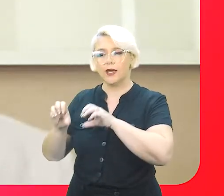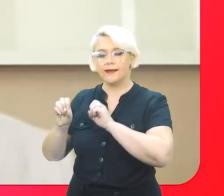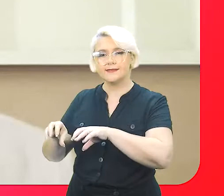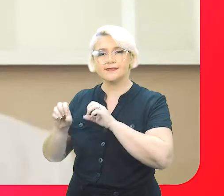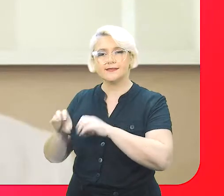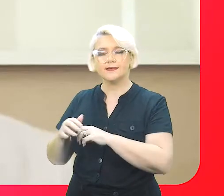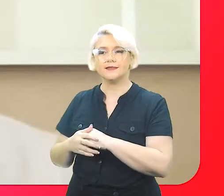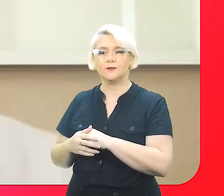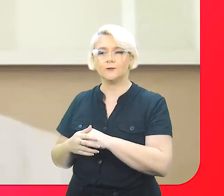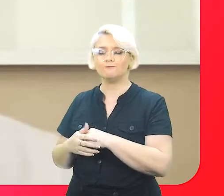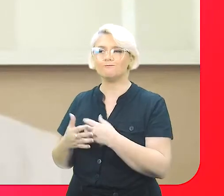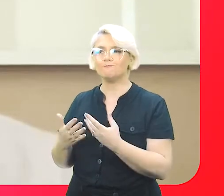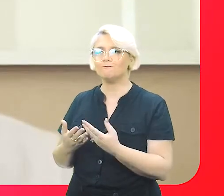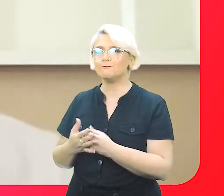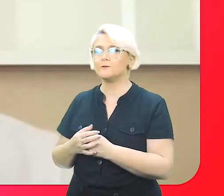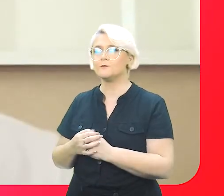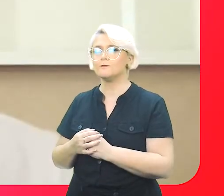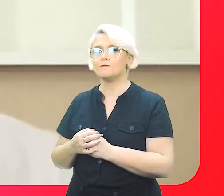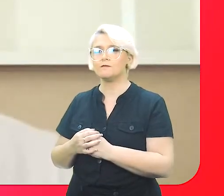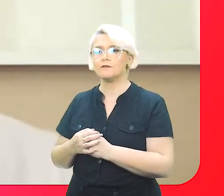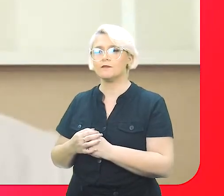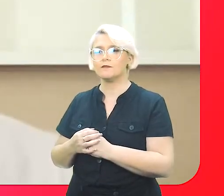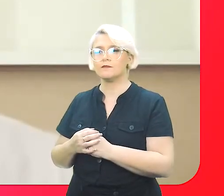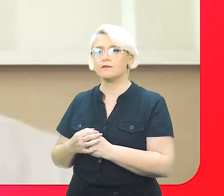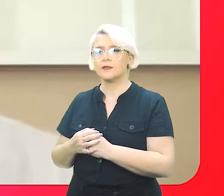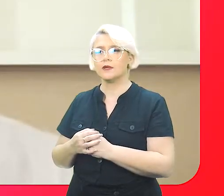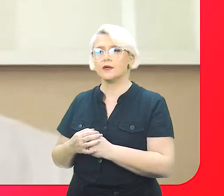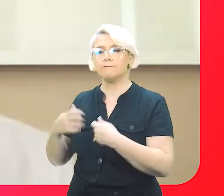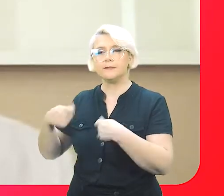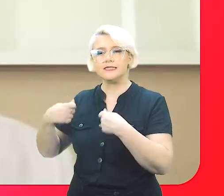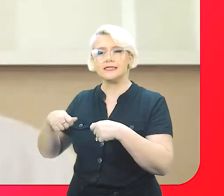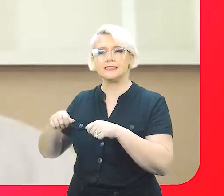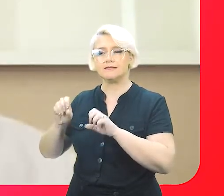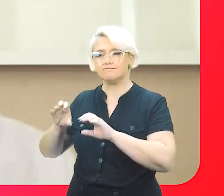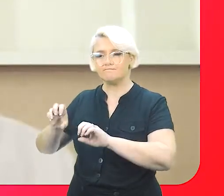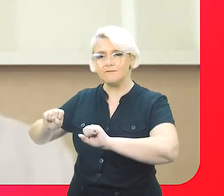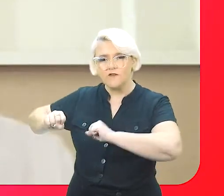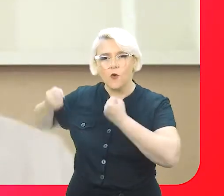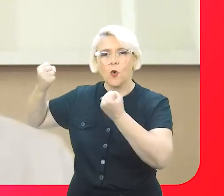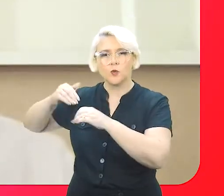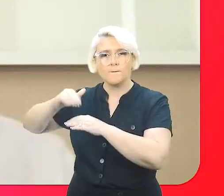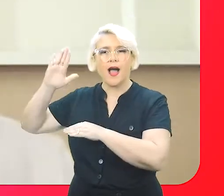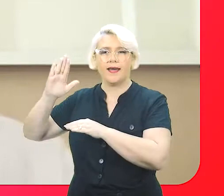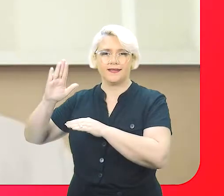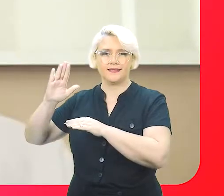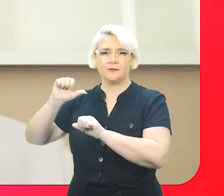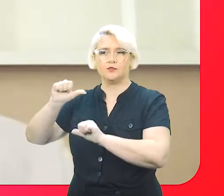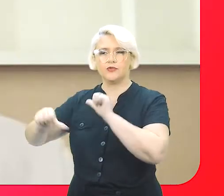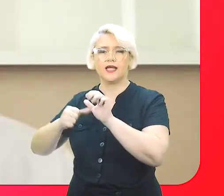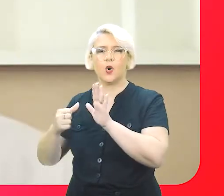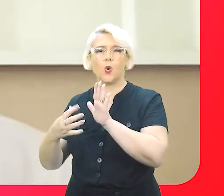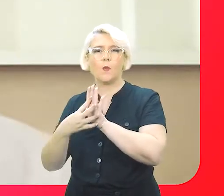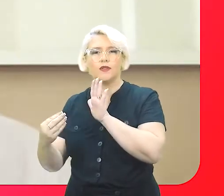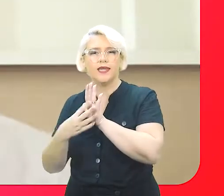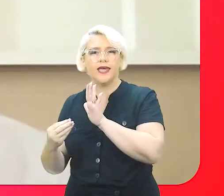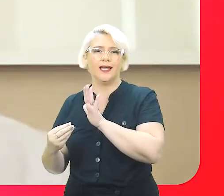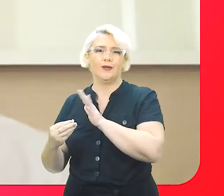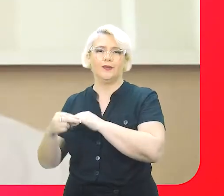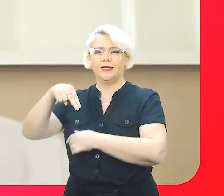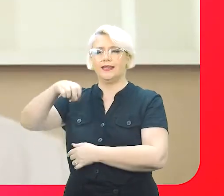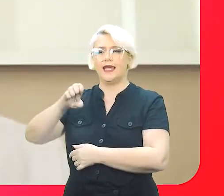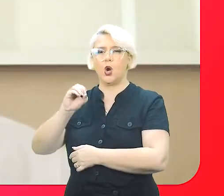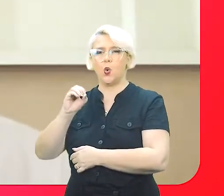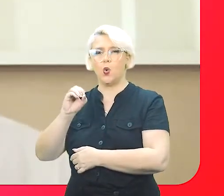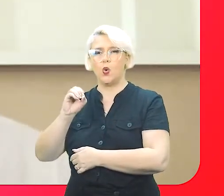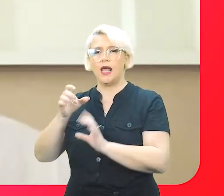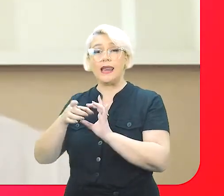educação que reforçada por todos esse modelo neoliberal,